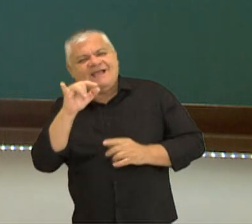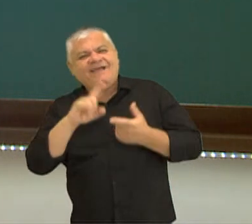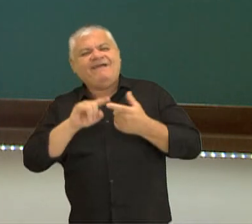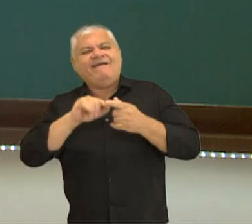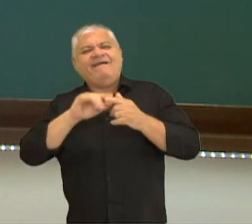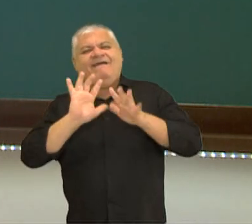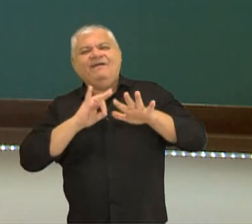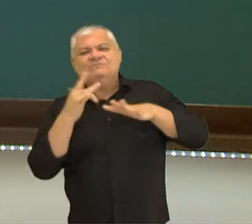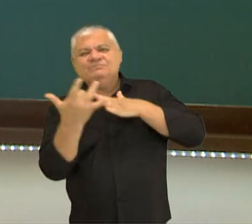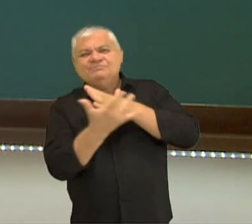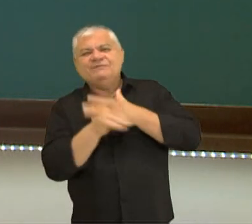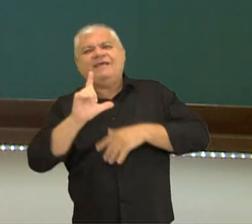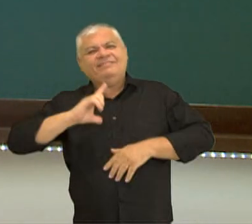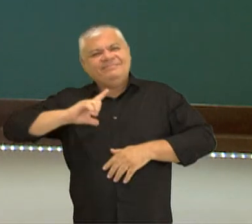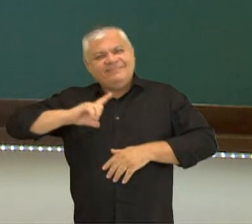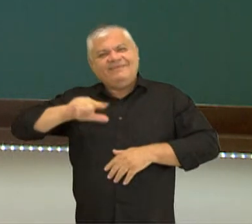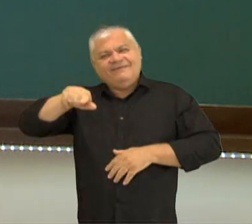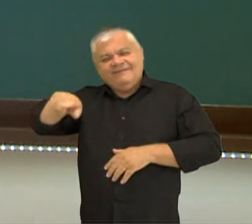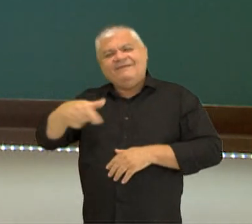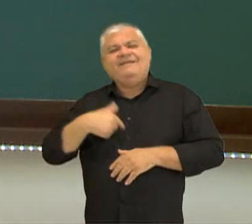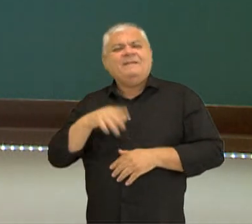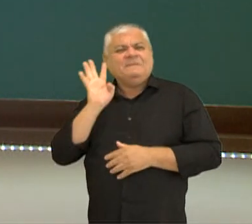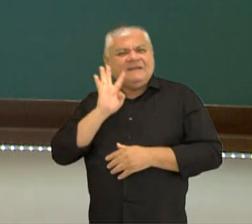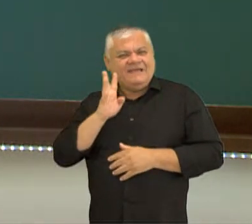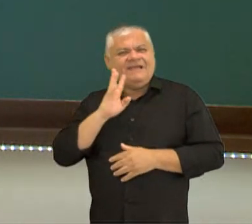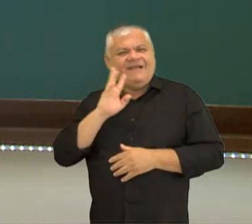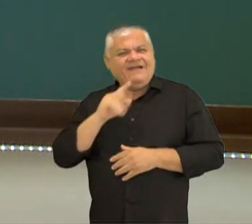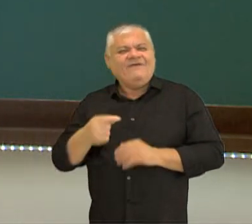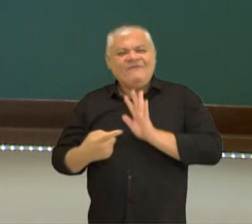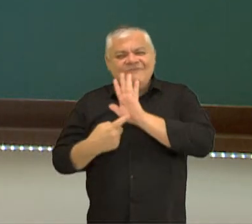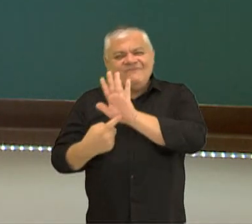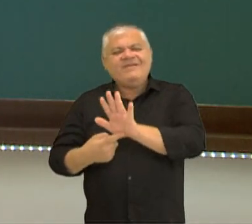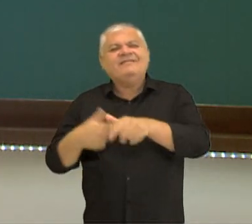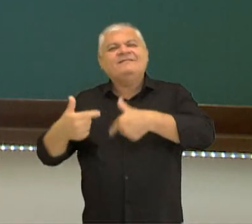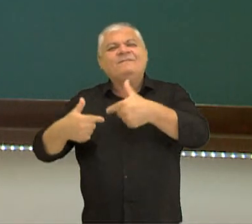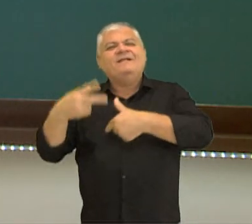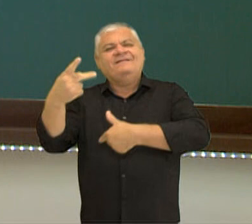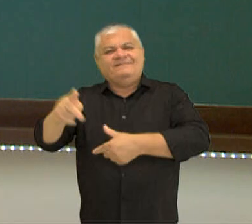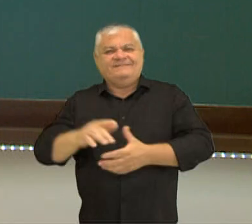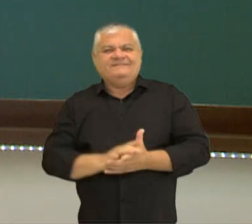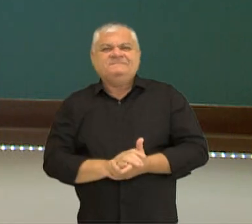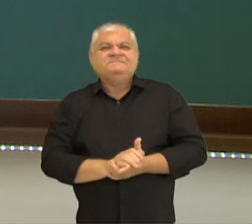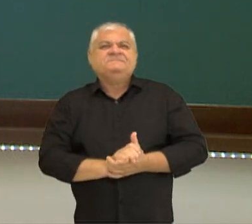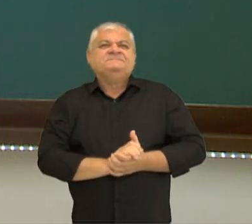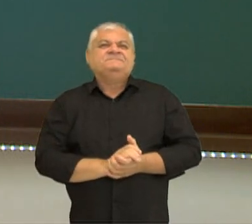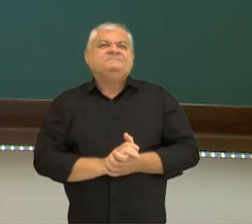sociais. Ele está lá, uma pessoa muito generosa, vocês vão adorar conhecer o trabalho dele.